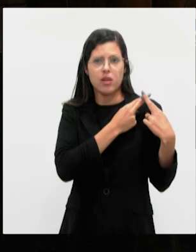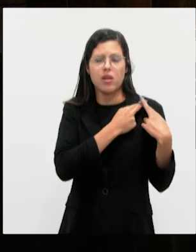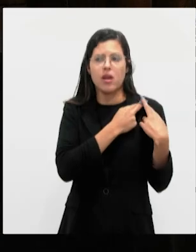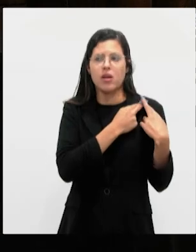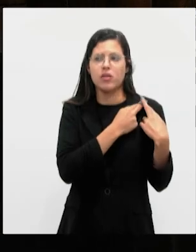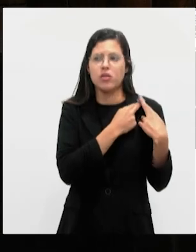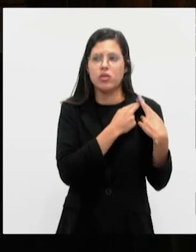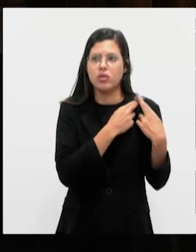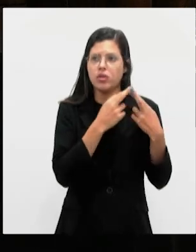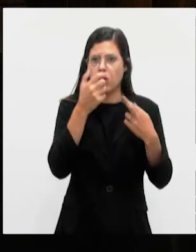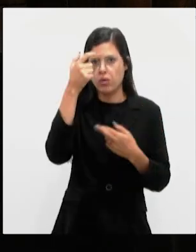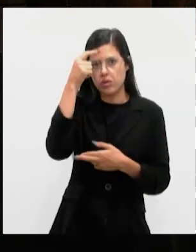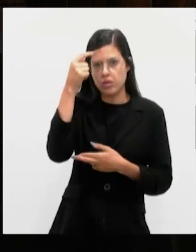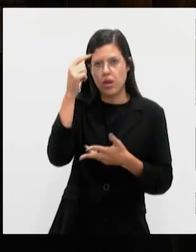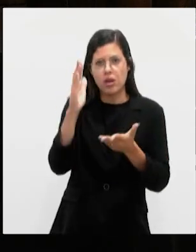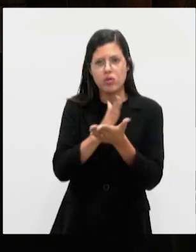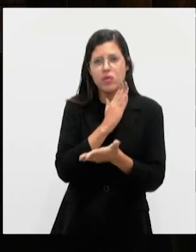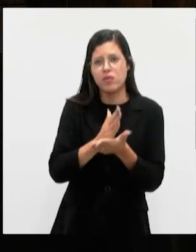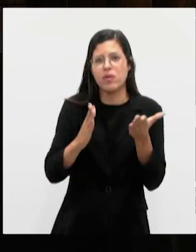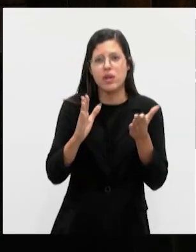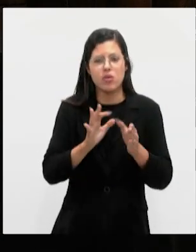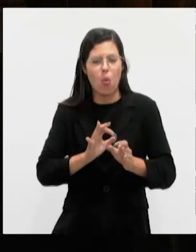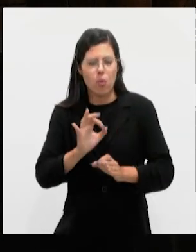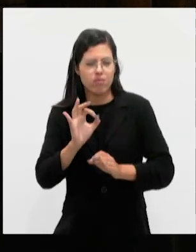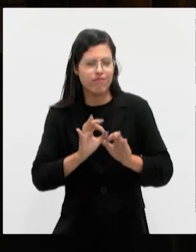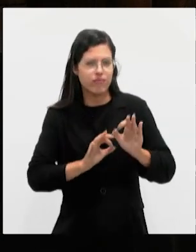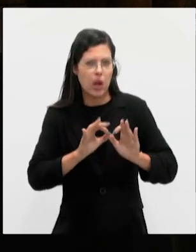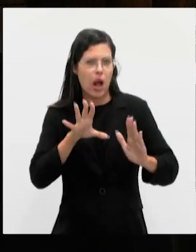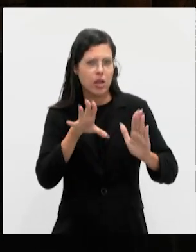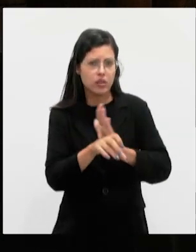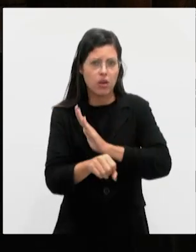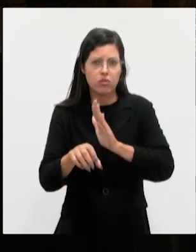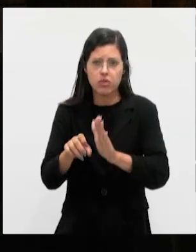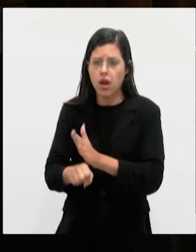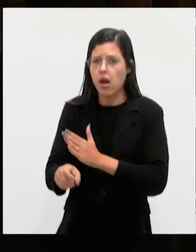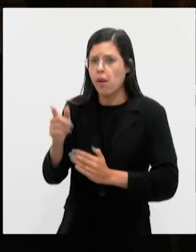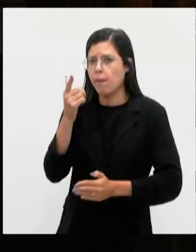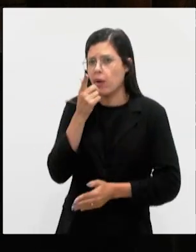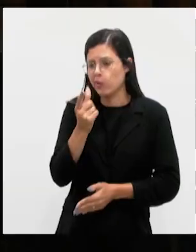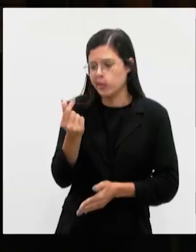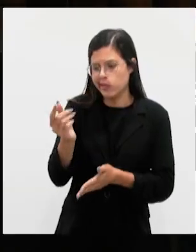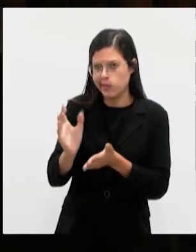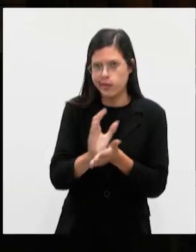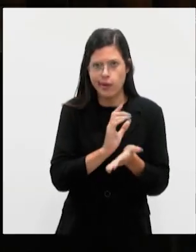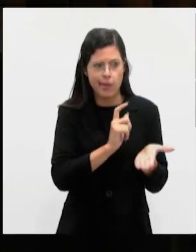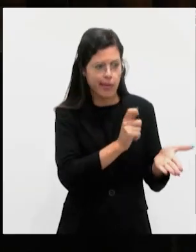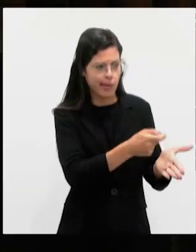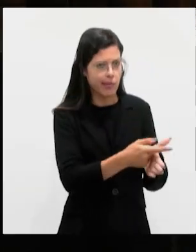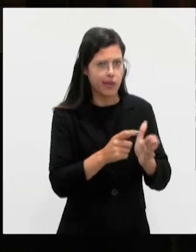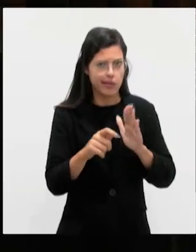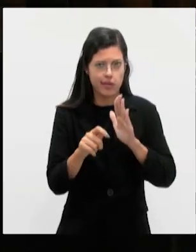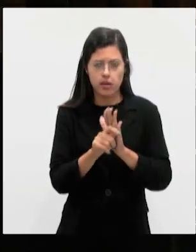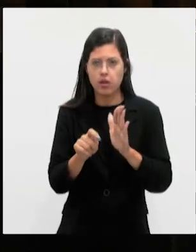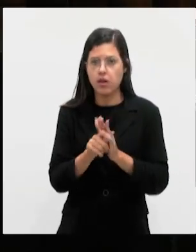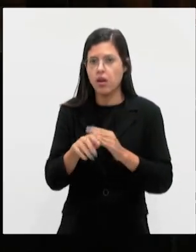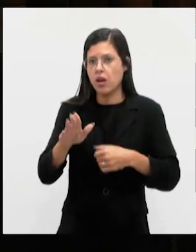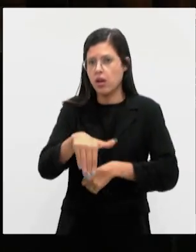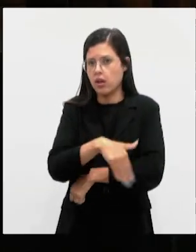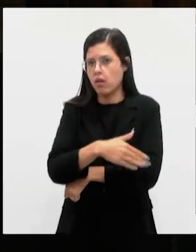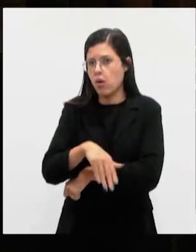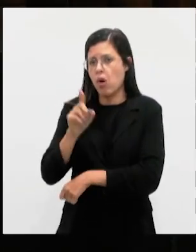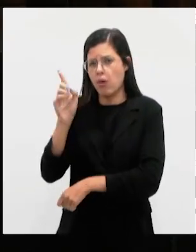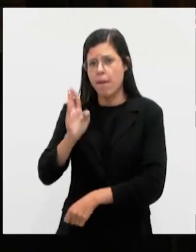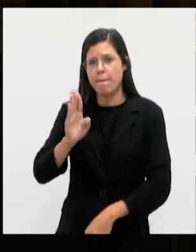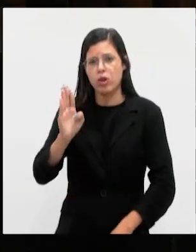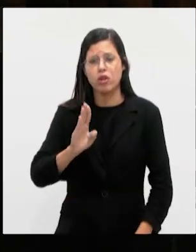querem assaltar e planejam assaltar para poder ter o recurso para comprar droga. E aquela rua Sorocaba ali em Botafogo está